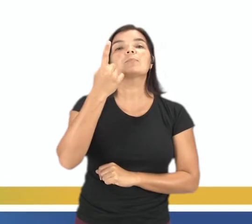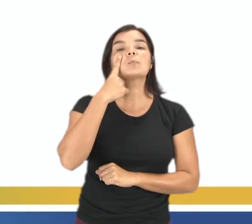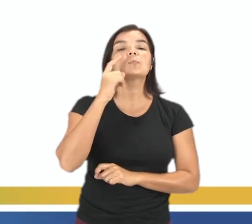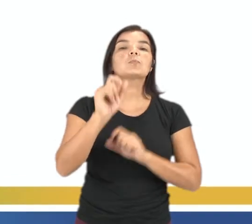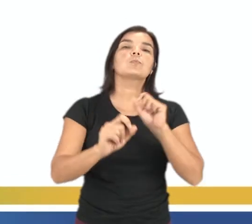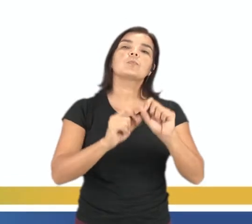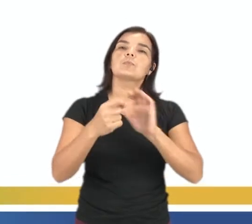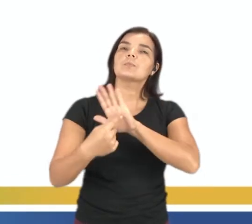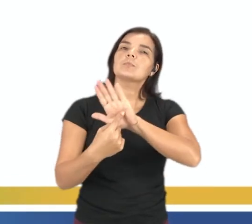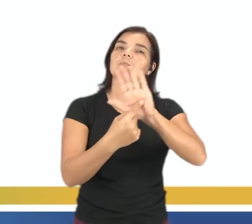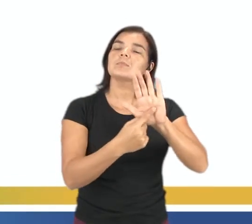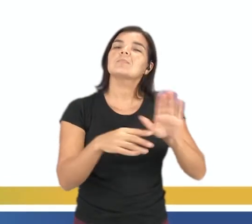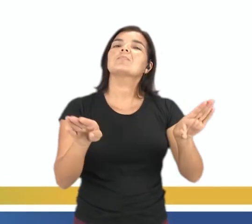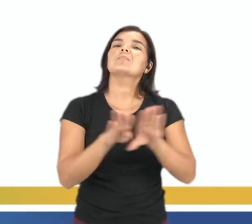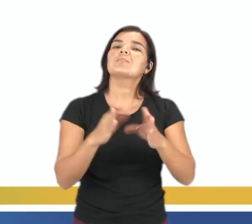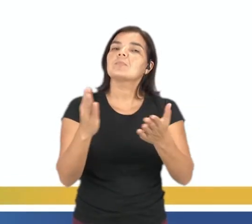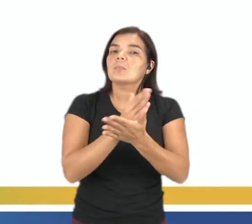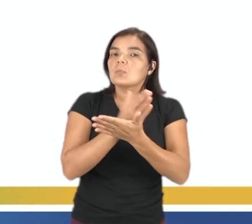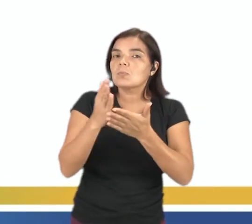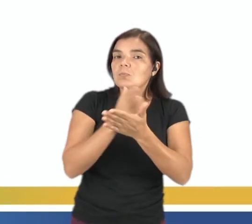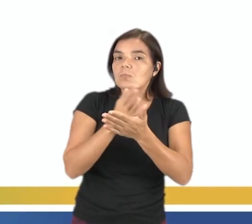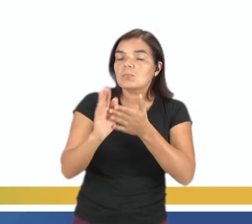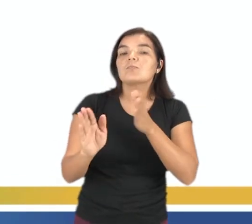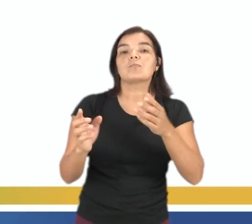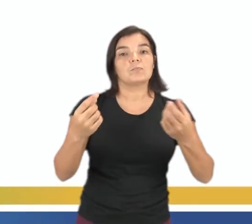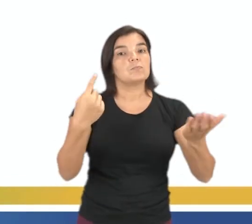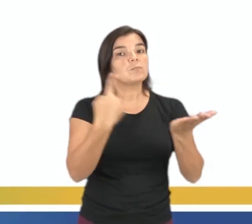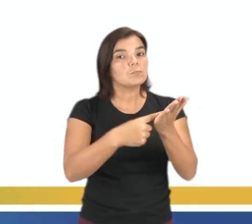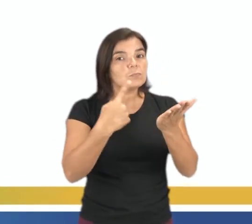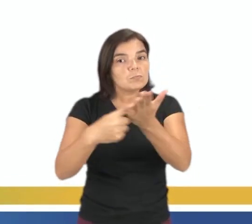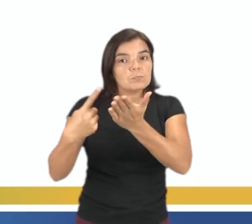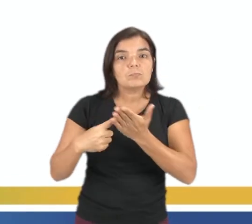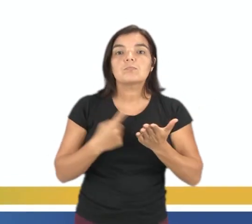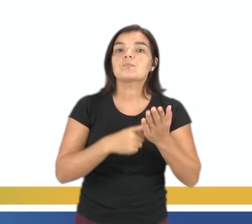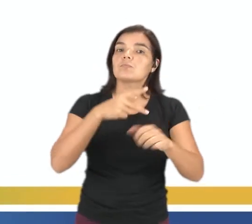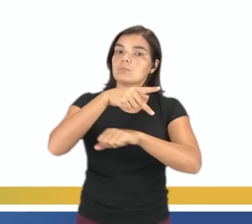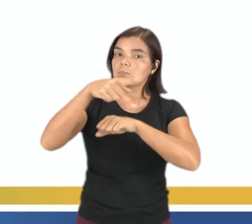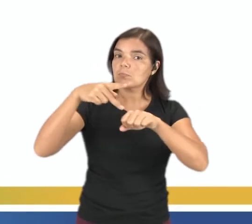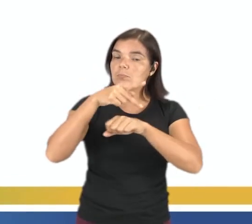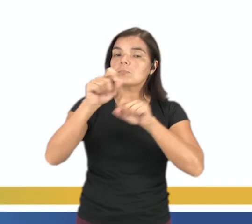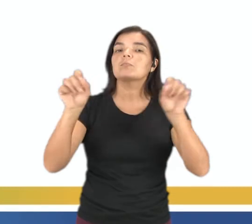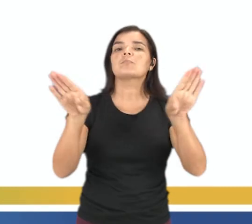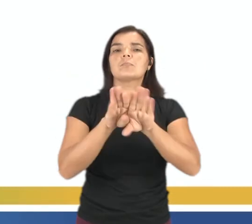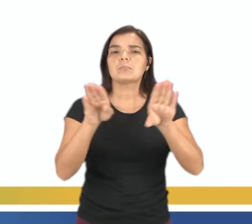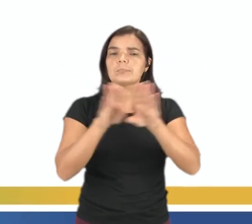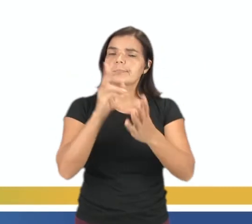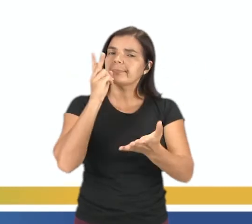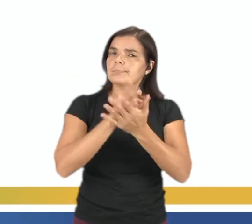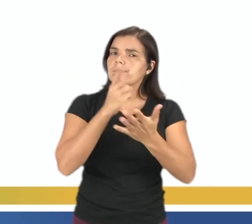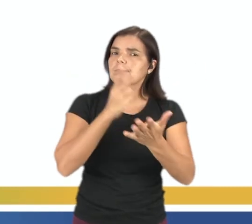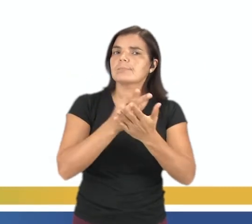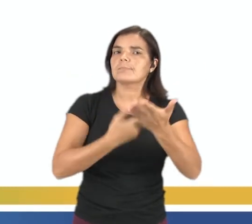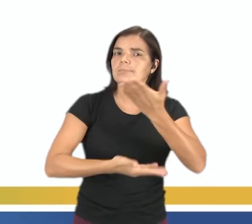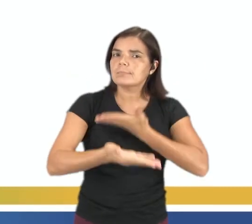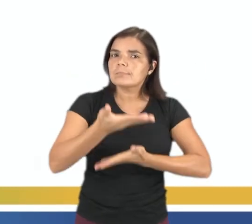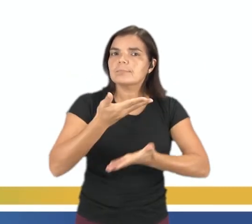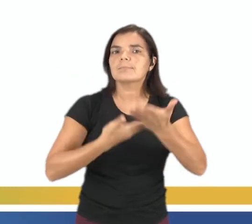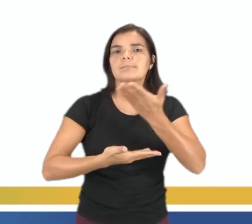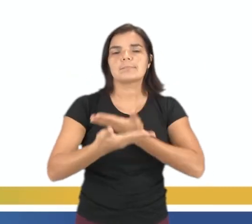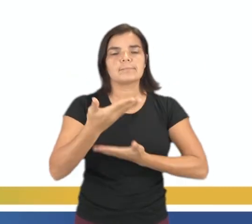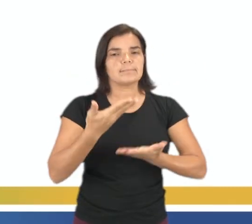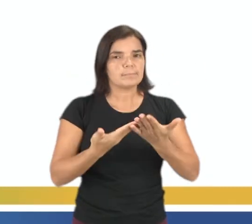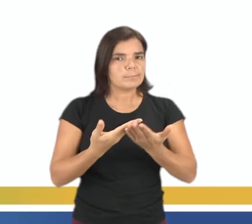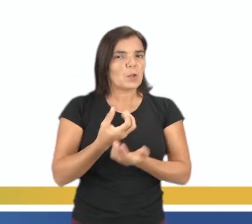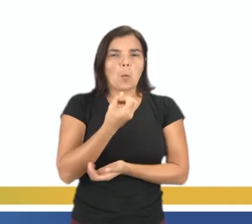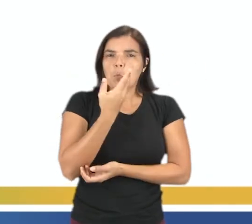gente demonstrar também que alguns acordos com seus vizinhos foram feitos até porque sempre foram relações não